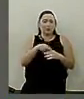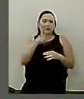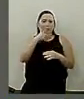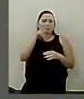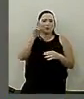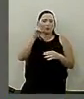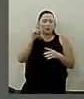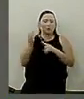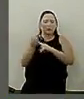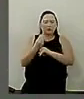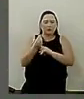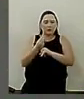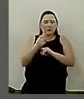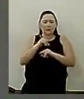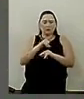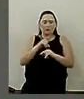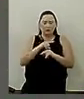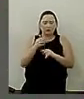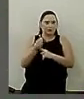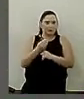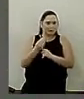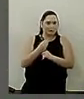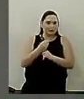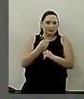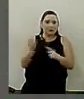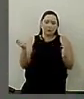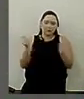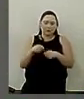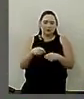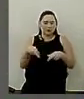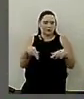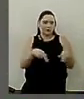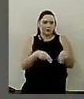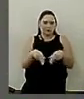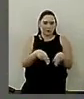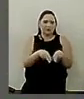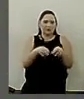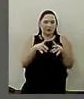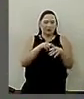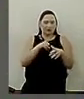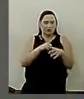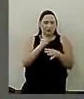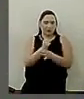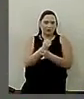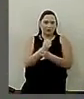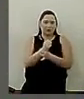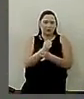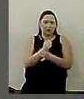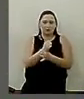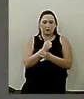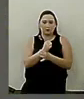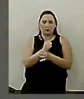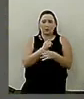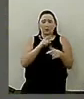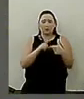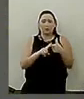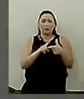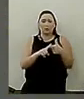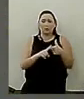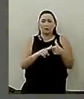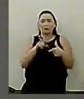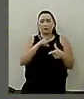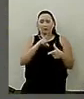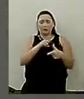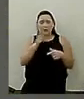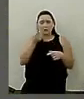É Ele quem nos permite andar em segurança. Segundo lugar, o texto diz que o